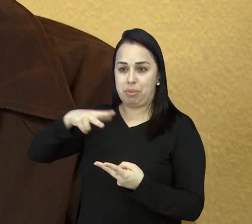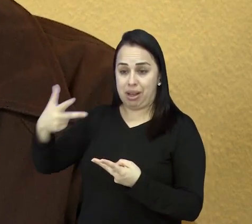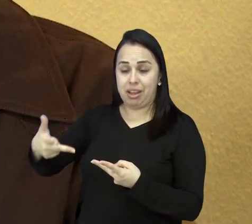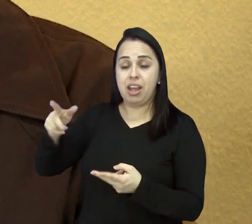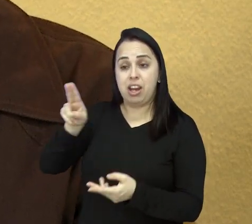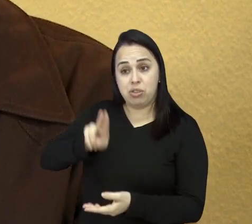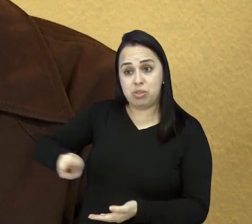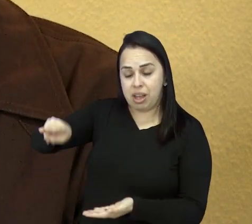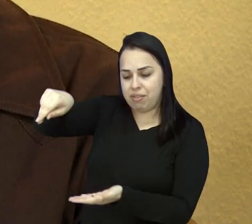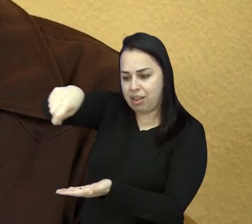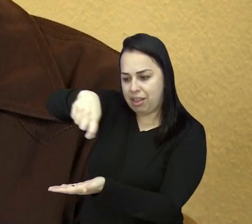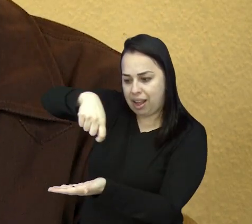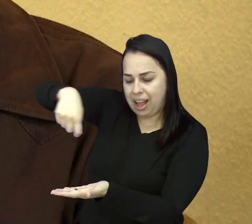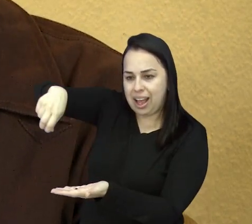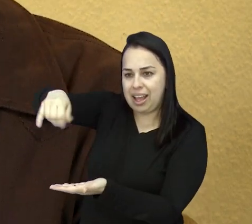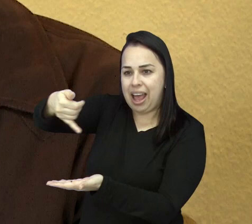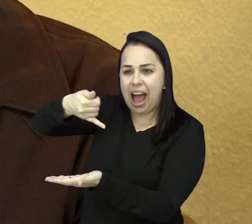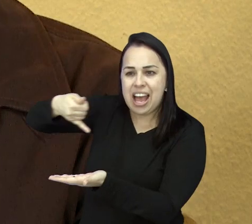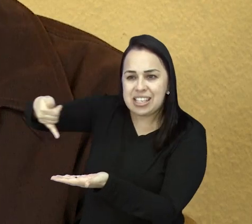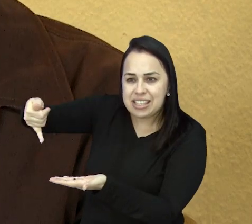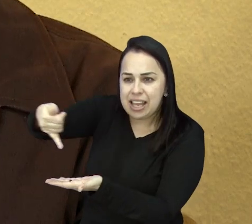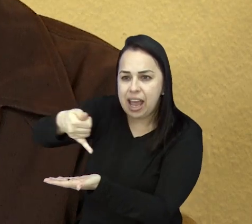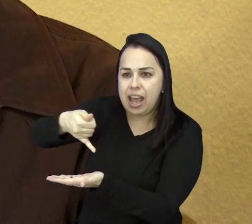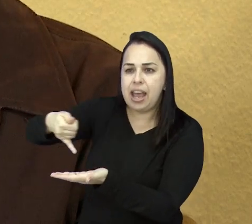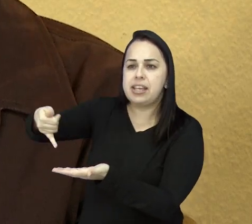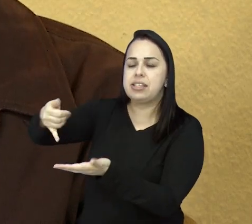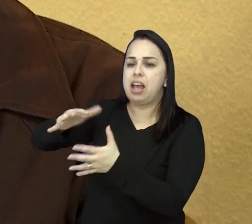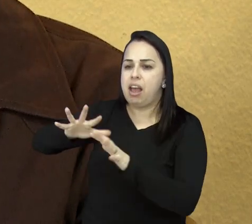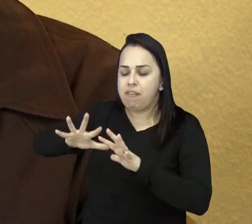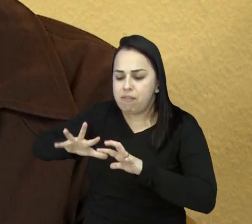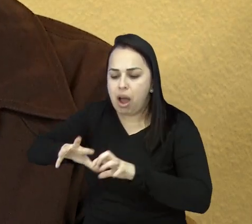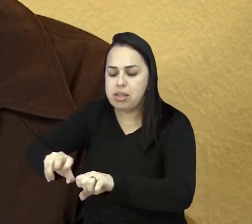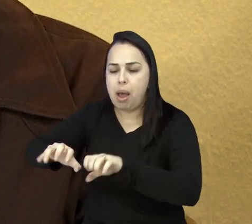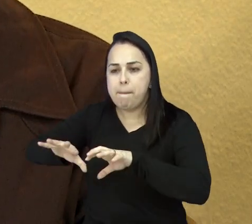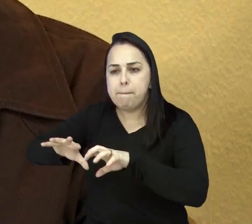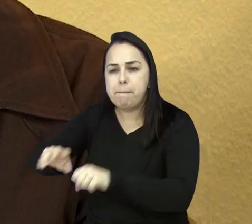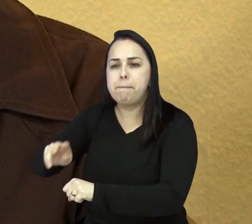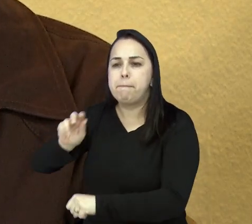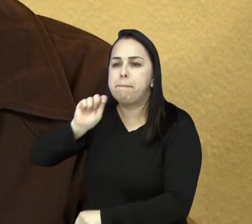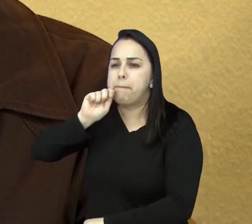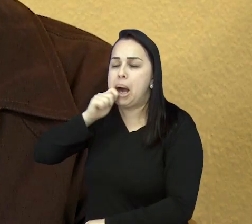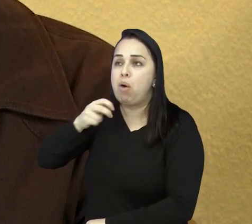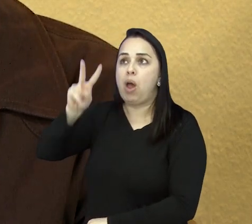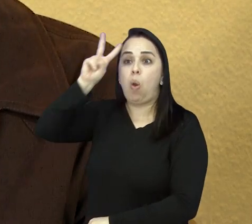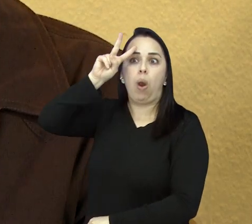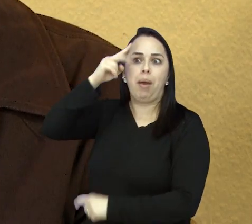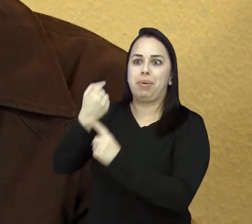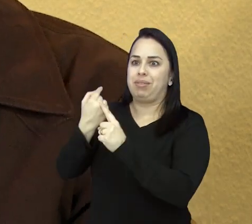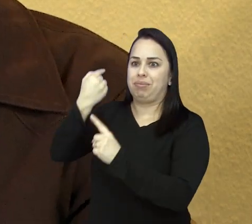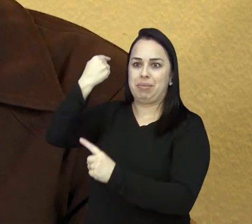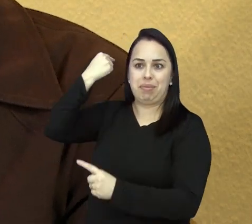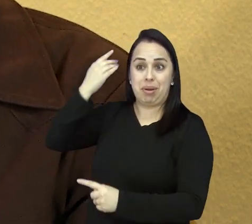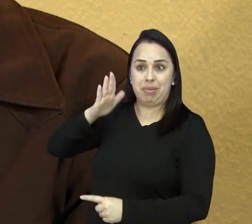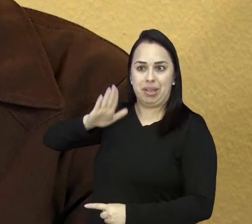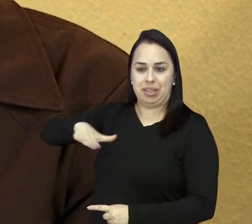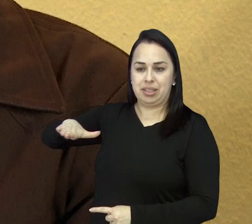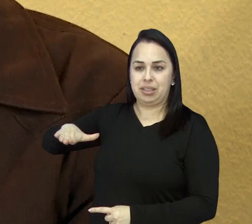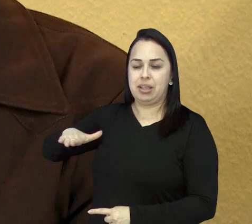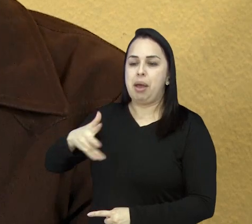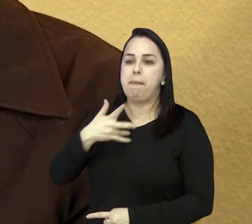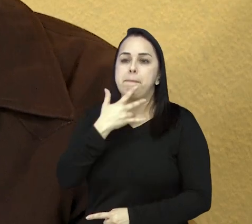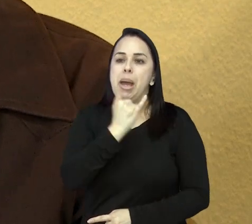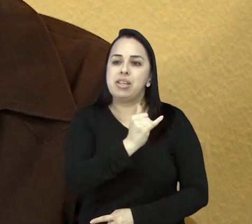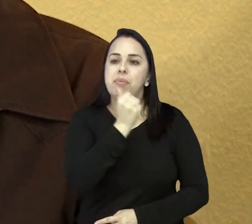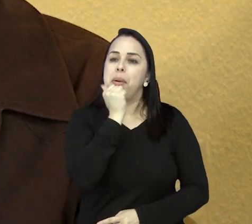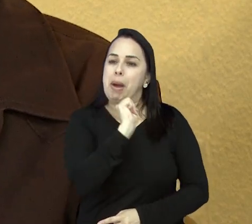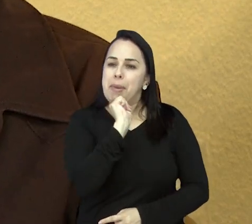comida, né? Então, assim, o cozinhar, né, fazer pães, isso tudo sempre me lembra a minha infância. Tanto é que eu peço sempre para os meus pais